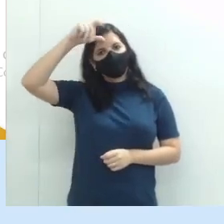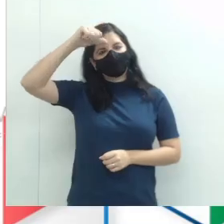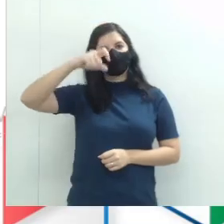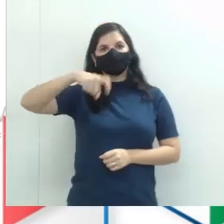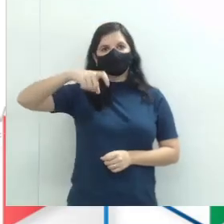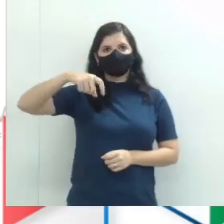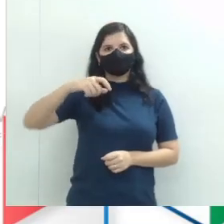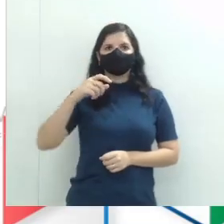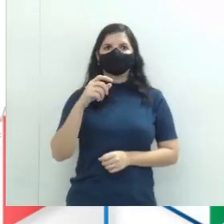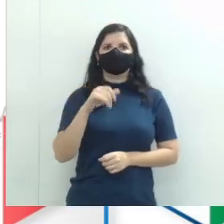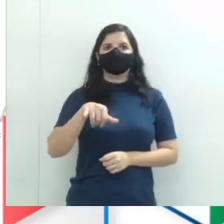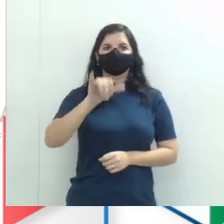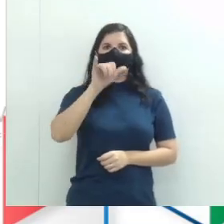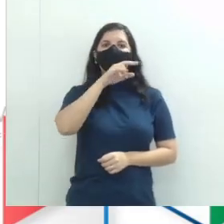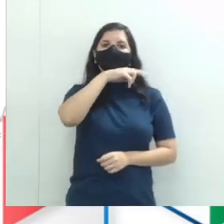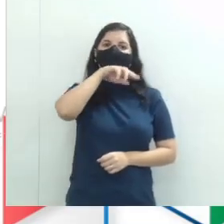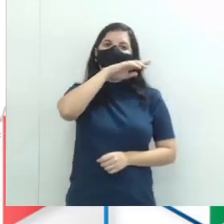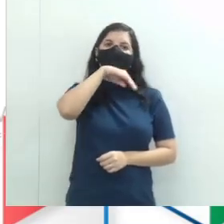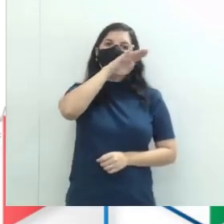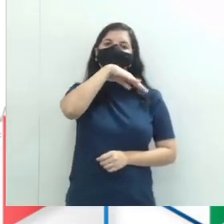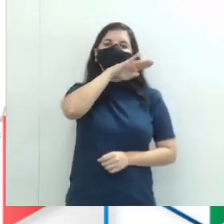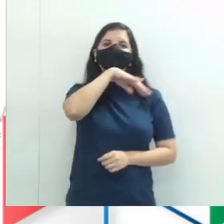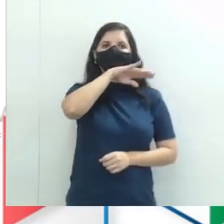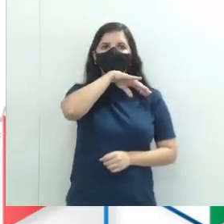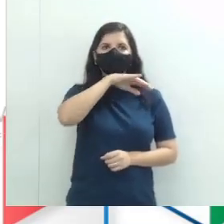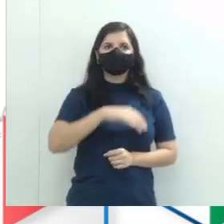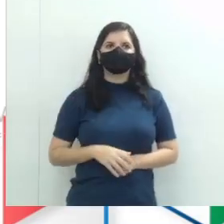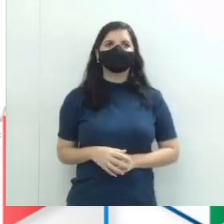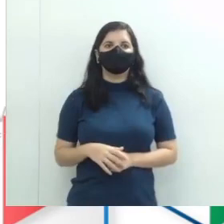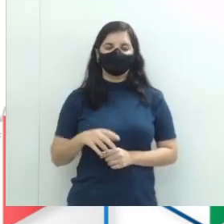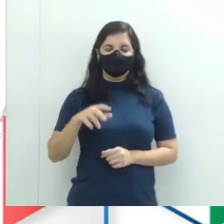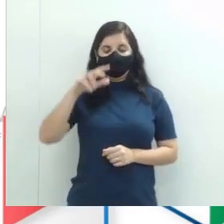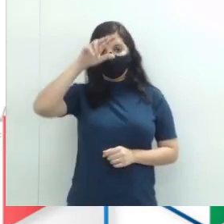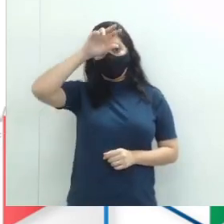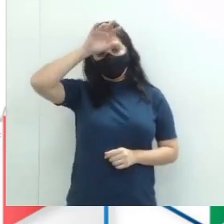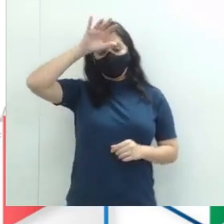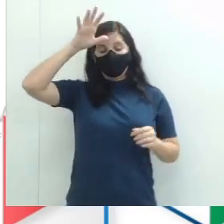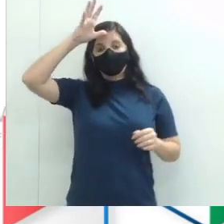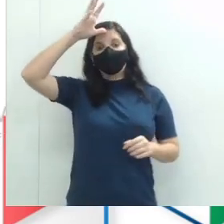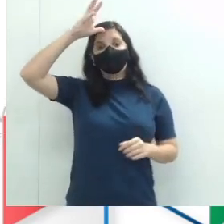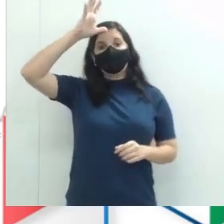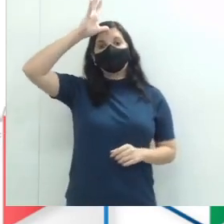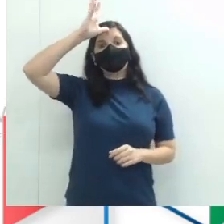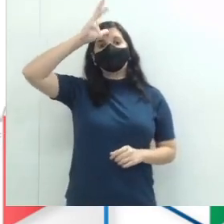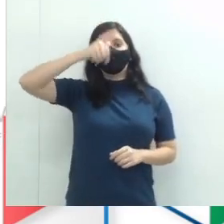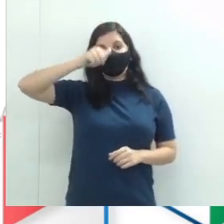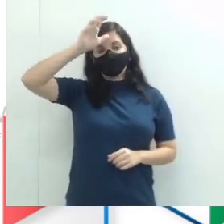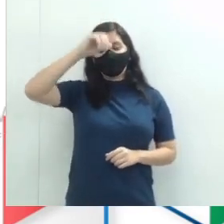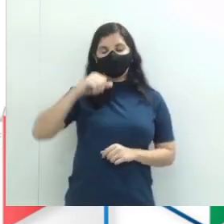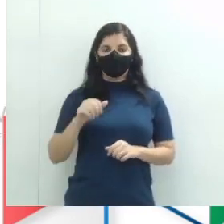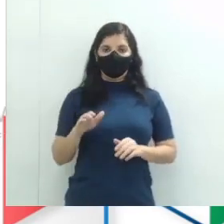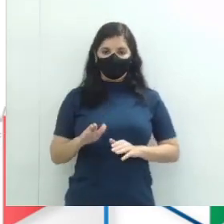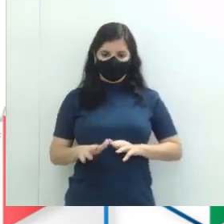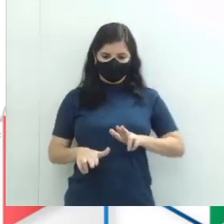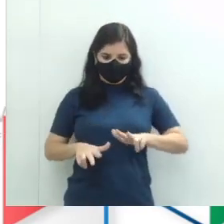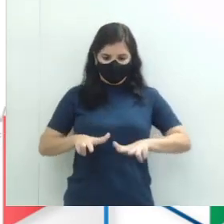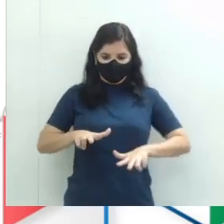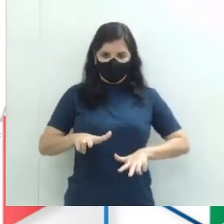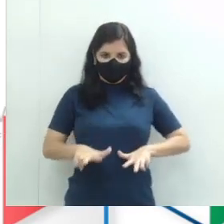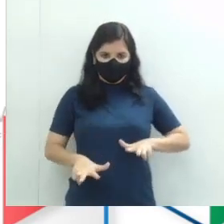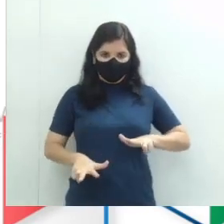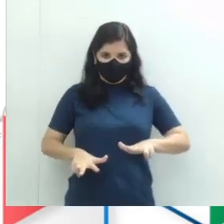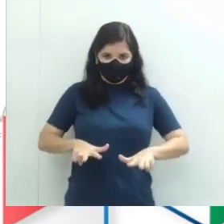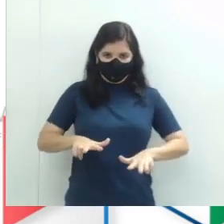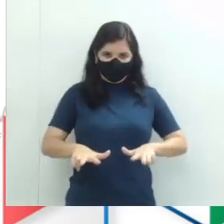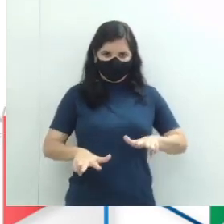porcos. Se liga, galinha tem duas perninhas, duas patas, tá? E porcos, 4. Então, eles